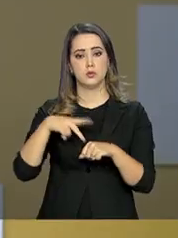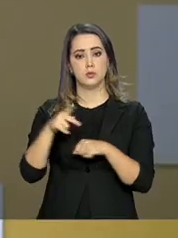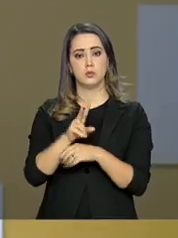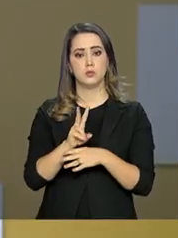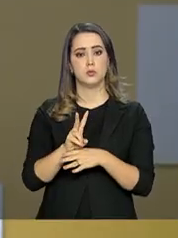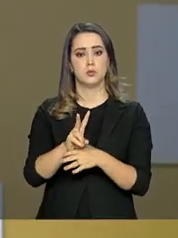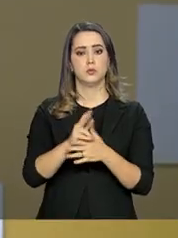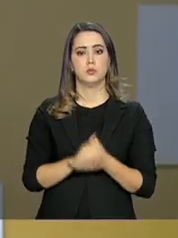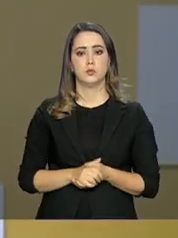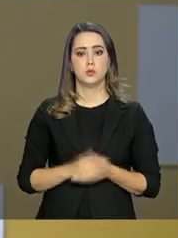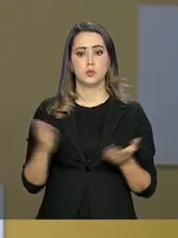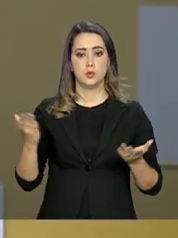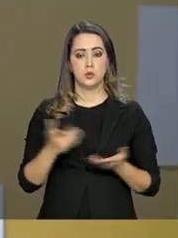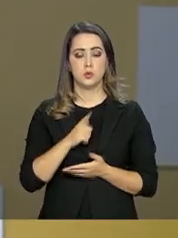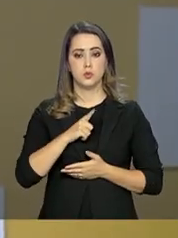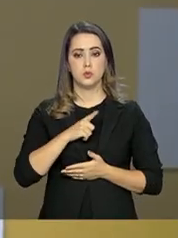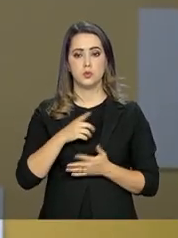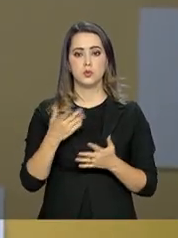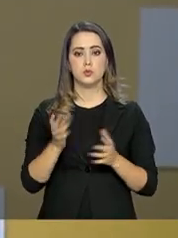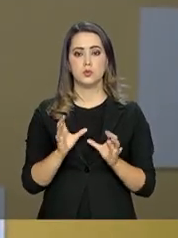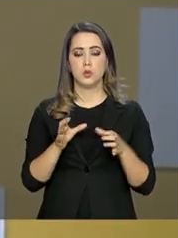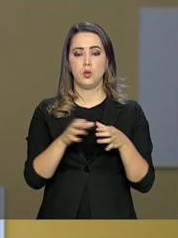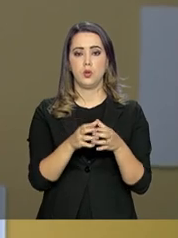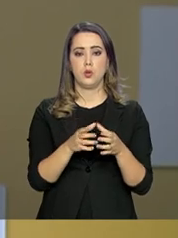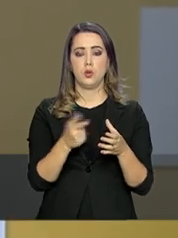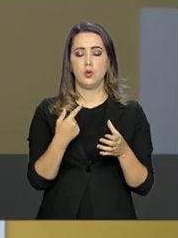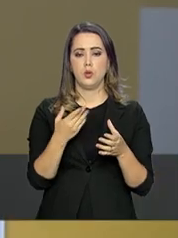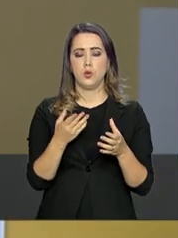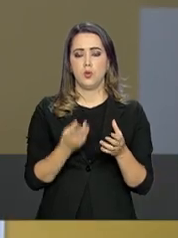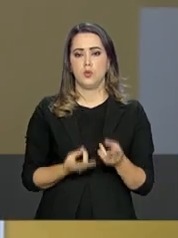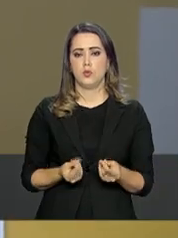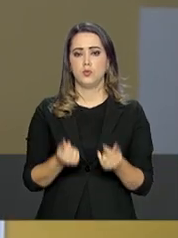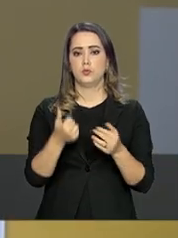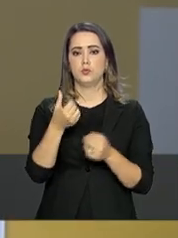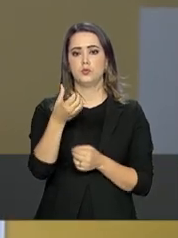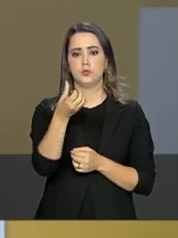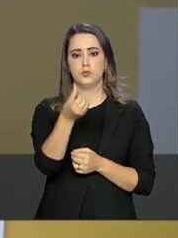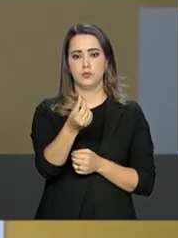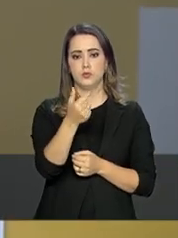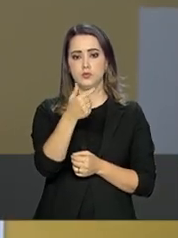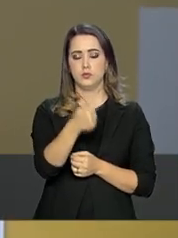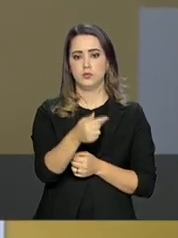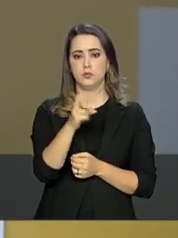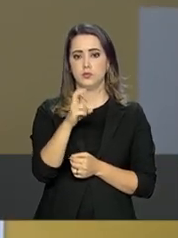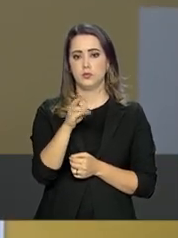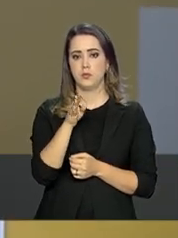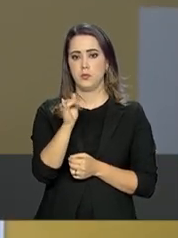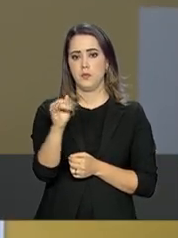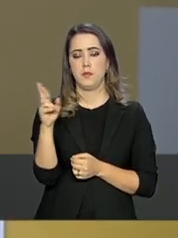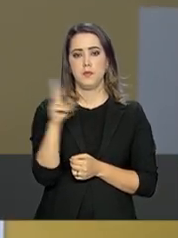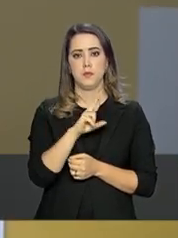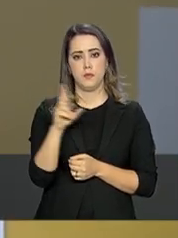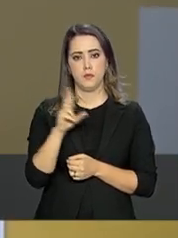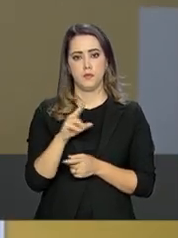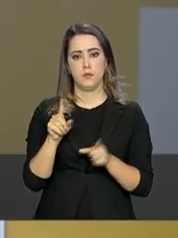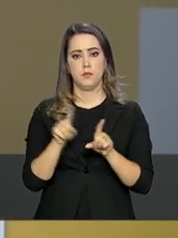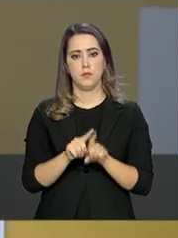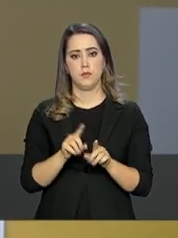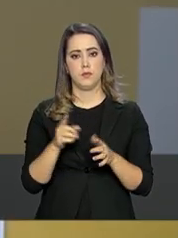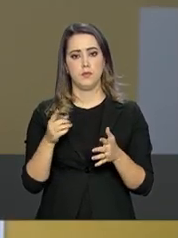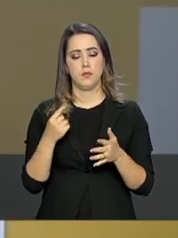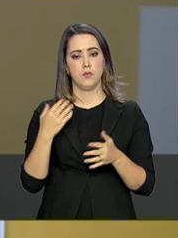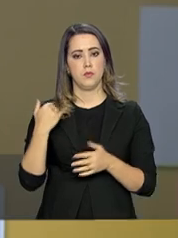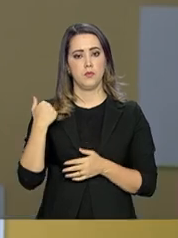do banco do brasil hoje tem uma carteira de crédito de 675 bilhões de reais das